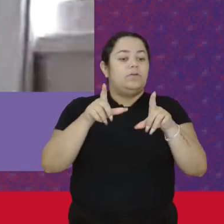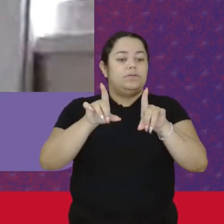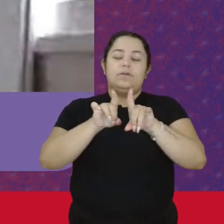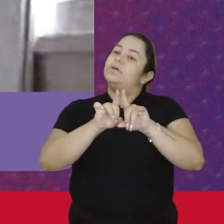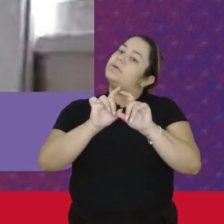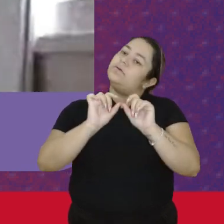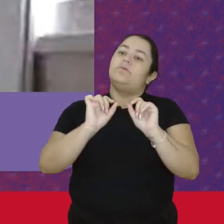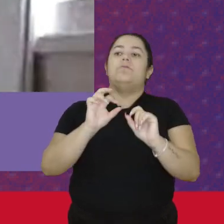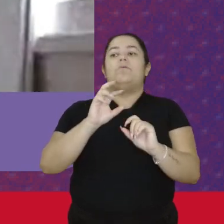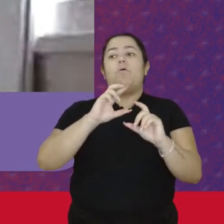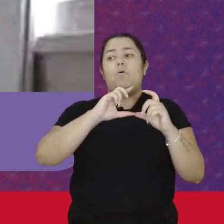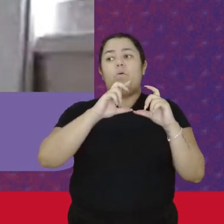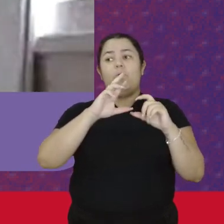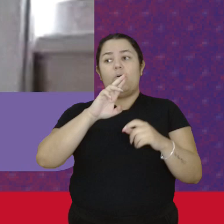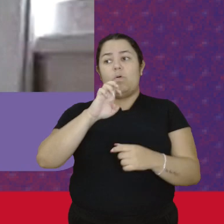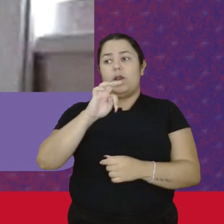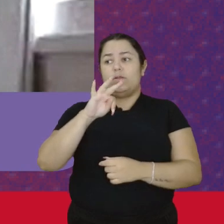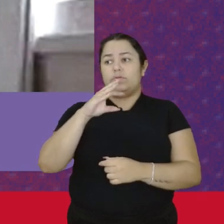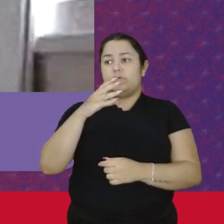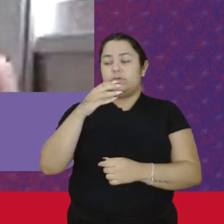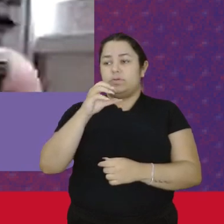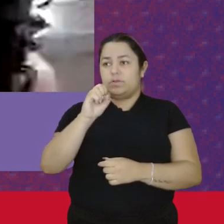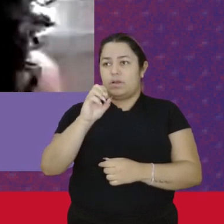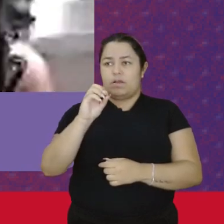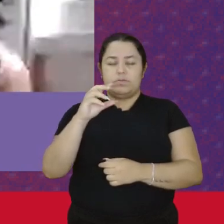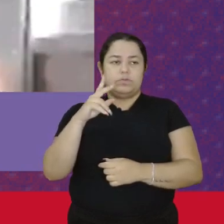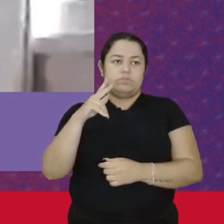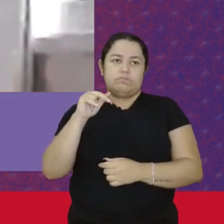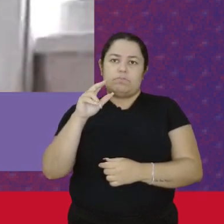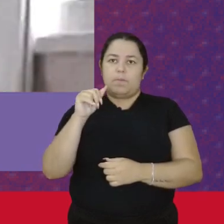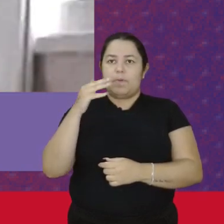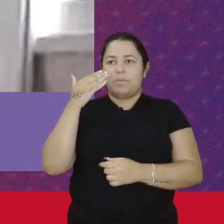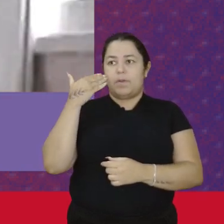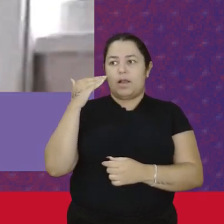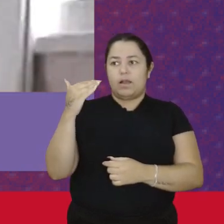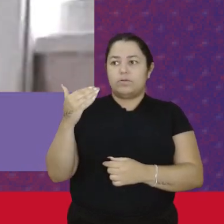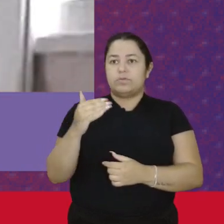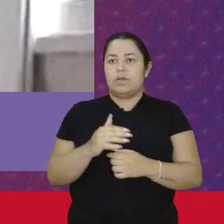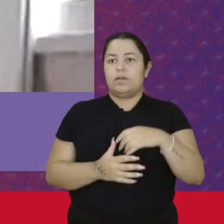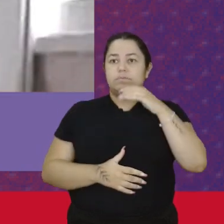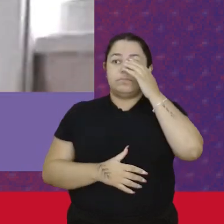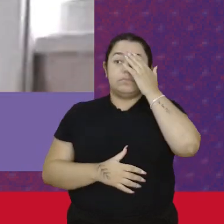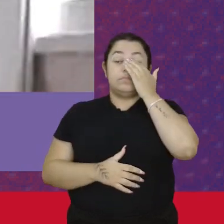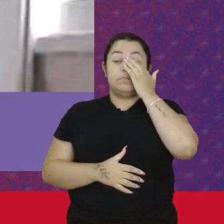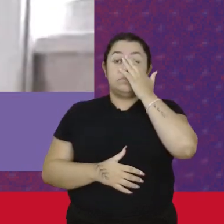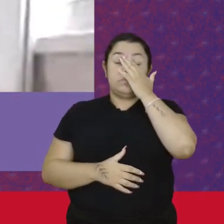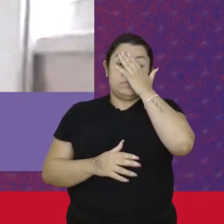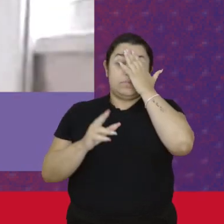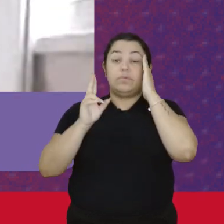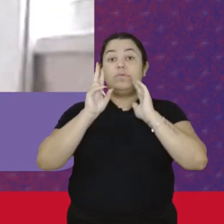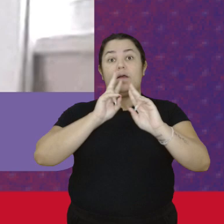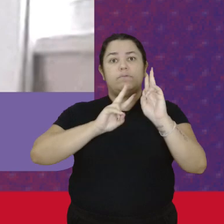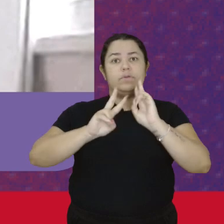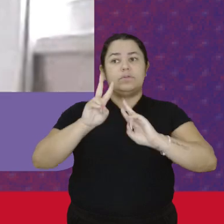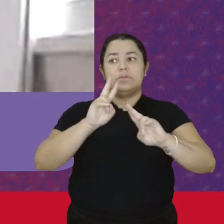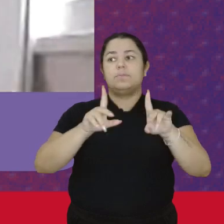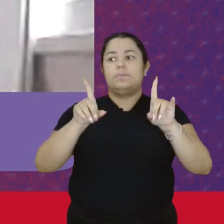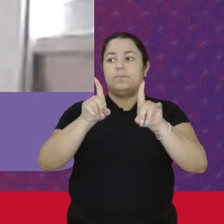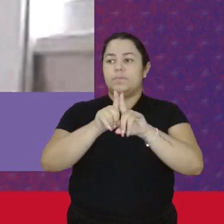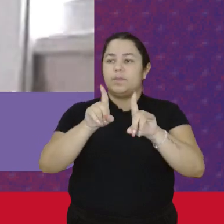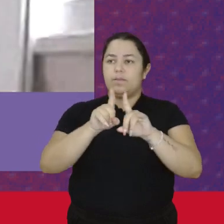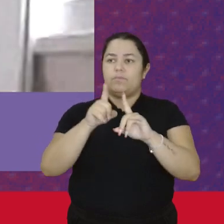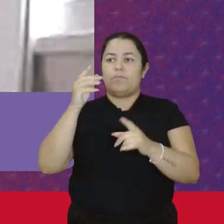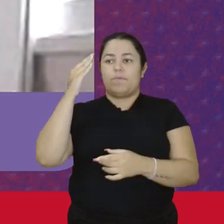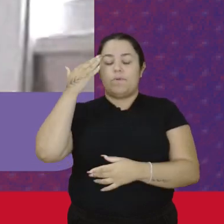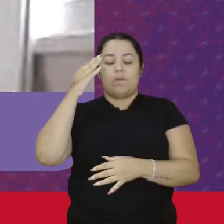um retrocesso inimaginável, assim, né, inimaginável, mas que nós estamos vendo mesmo. Então, a gente entender como é que isso